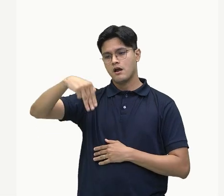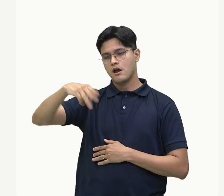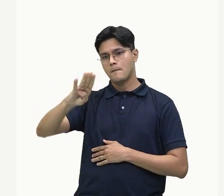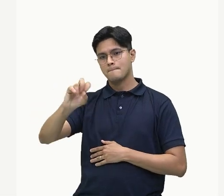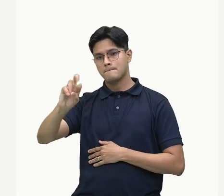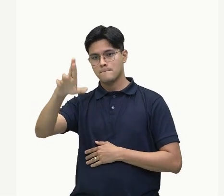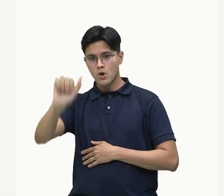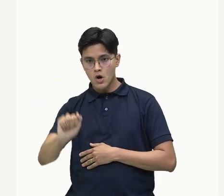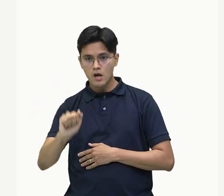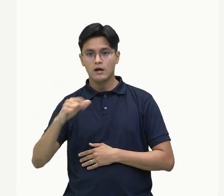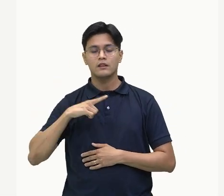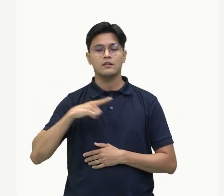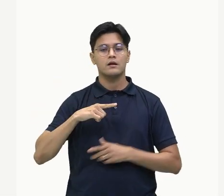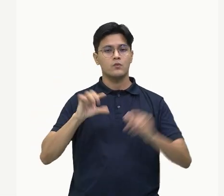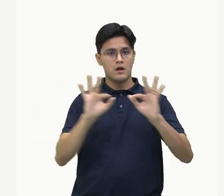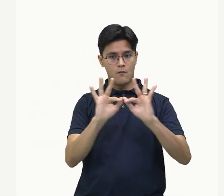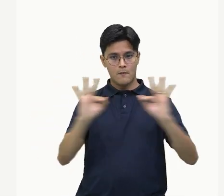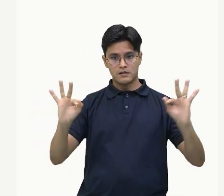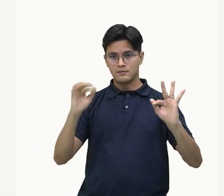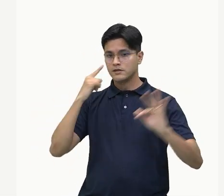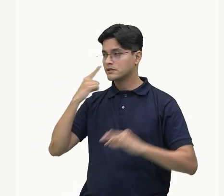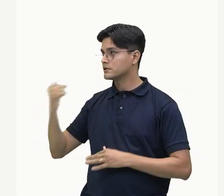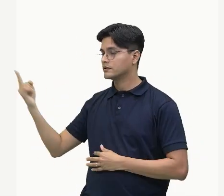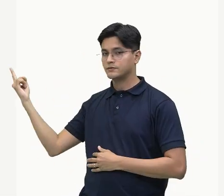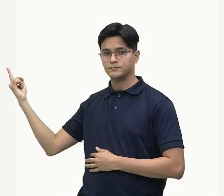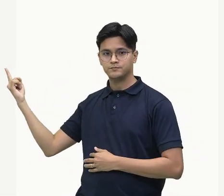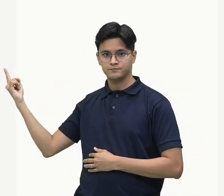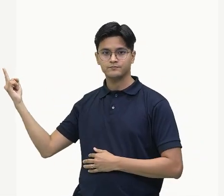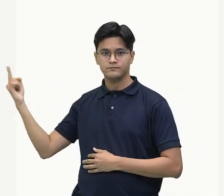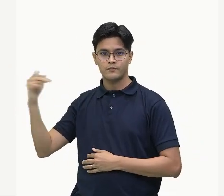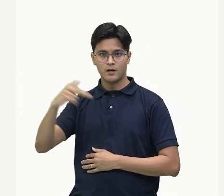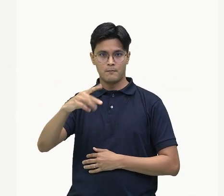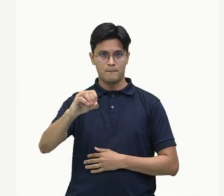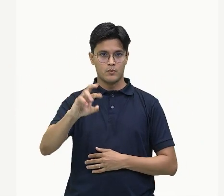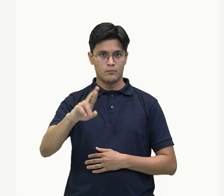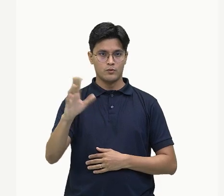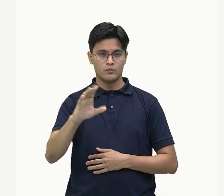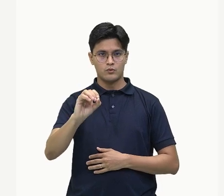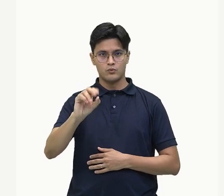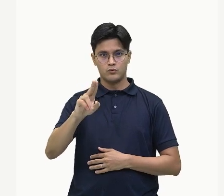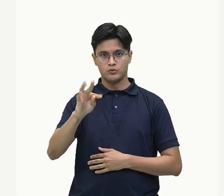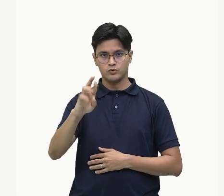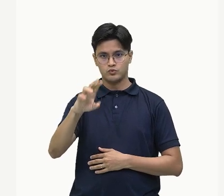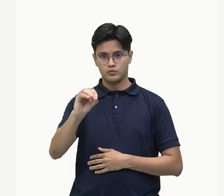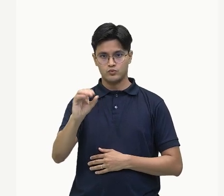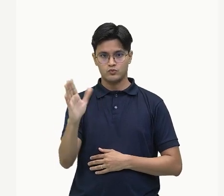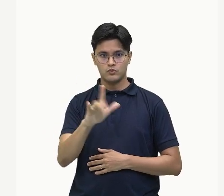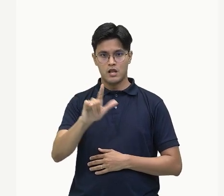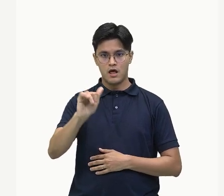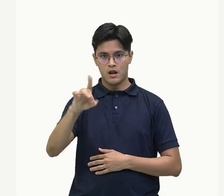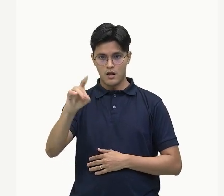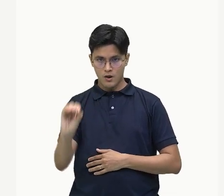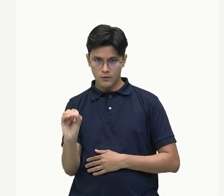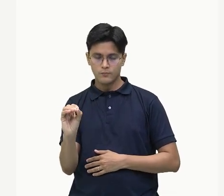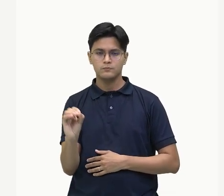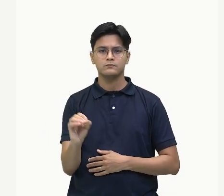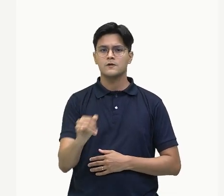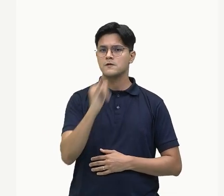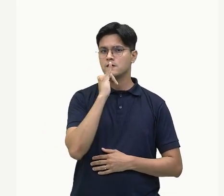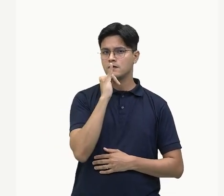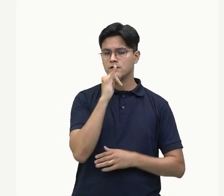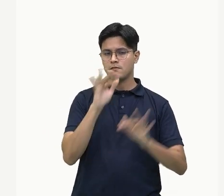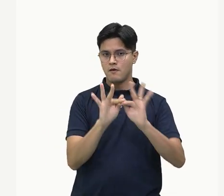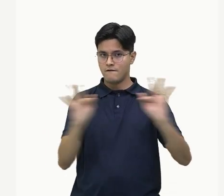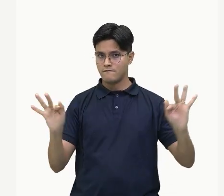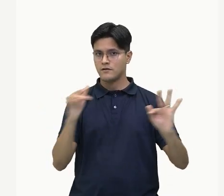uma locução, a depender do contexto. Por outro lado, olha o exemplo. She is tired, but she